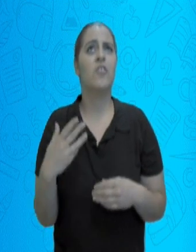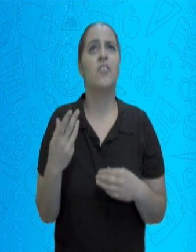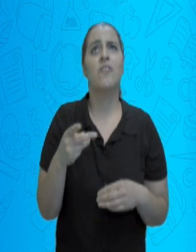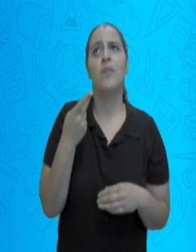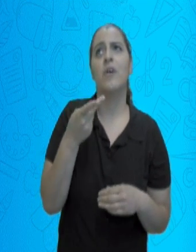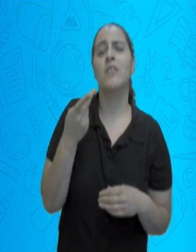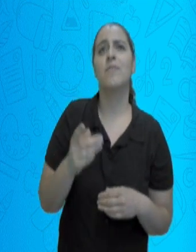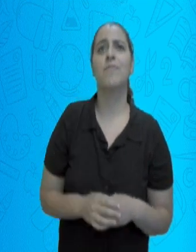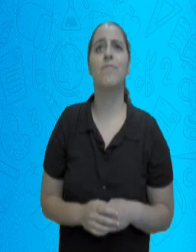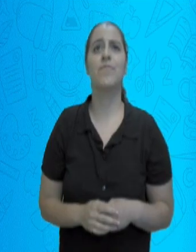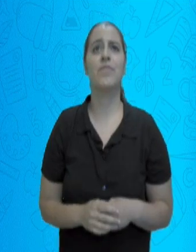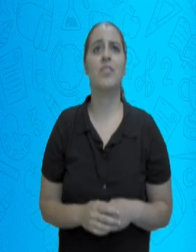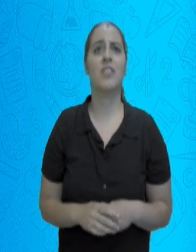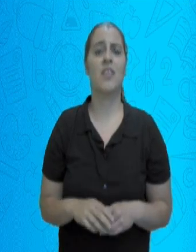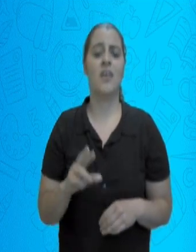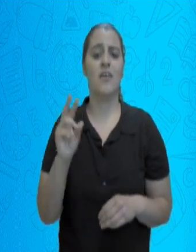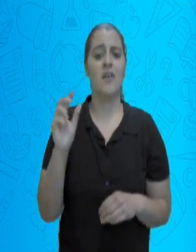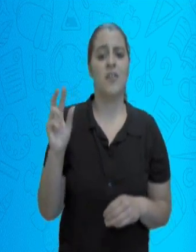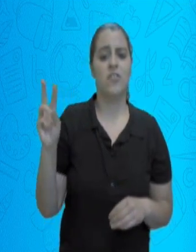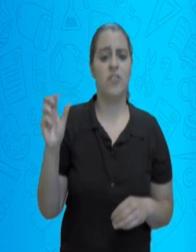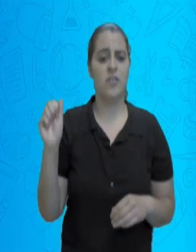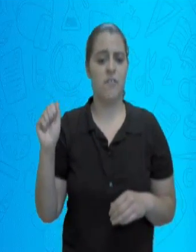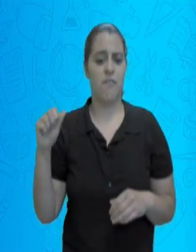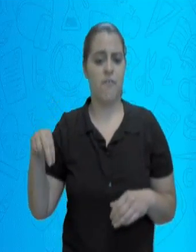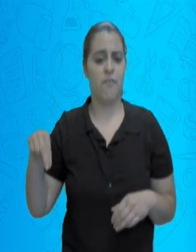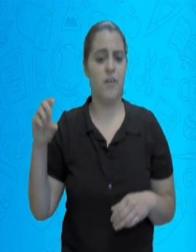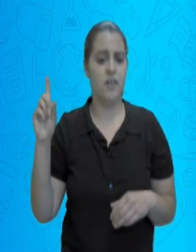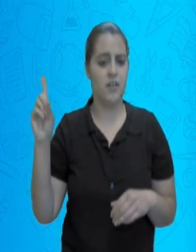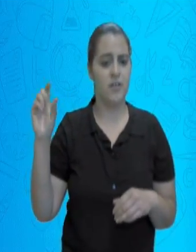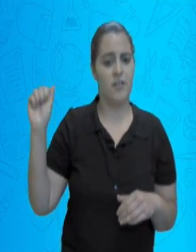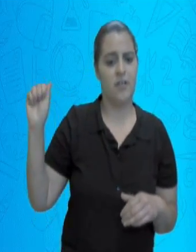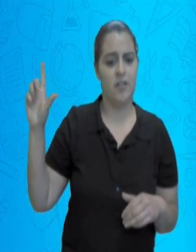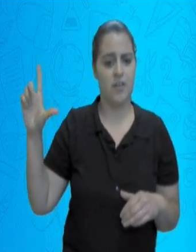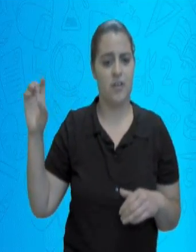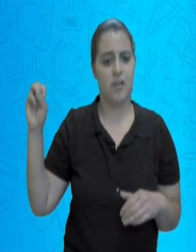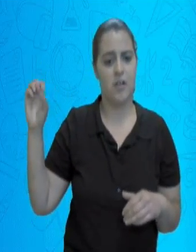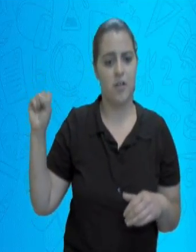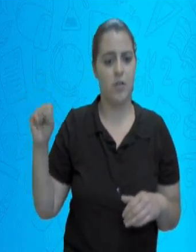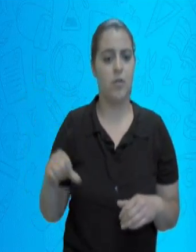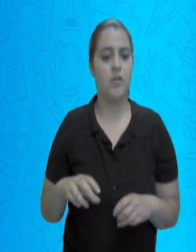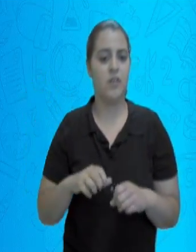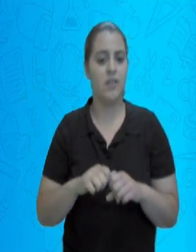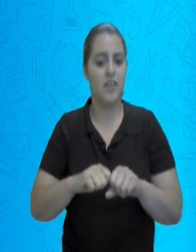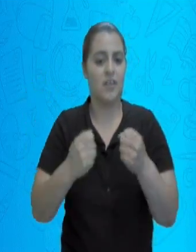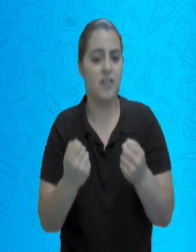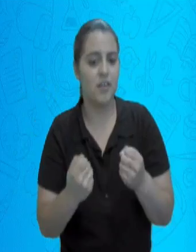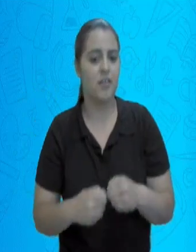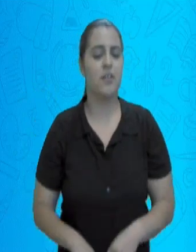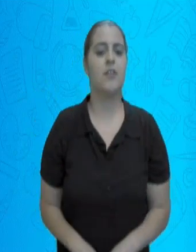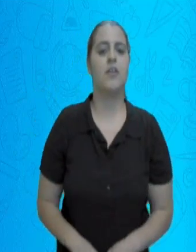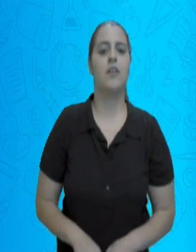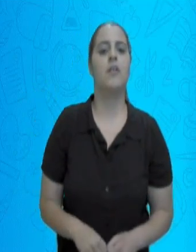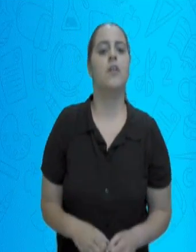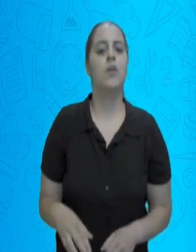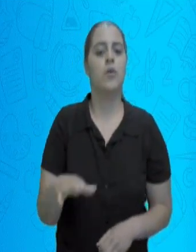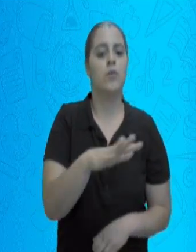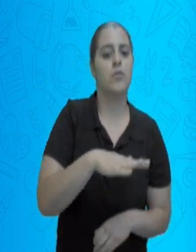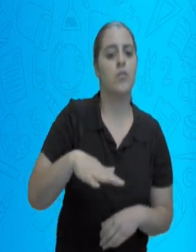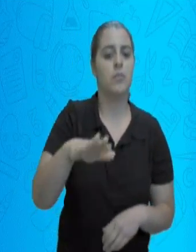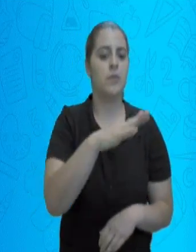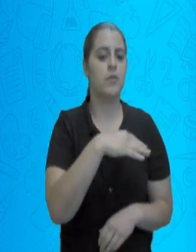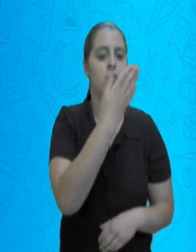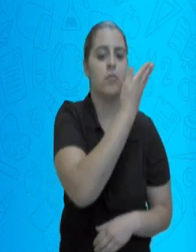em alguns casos, de vândalos, aquelas pessoas que depredam. O que é depredar? É destruir os espaços